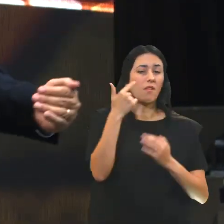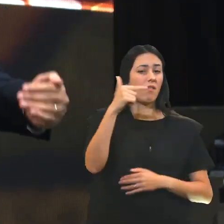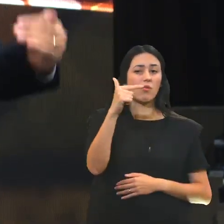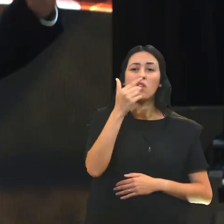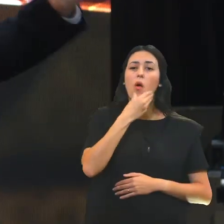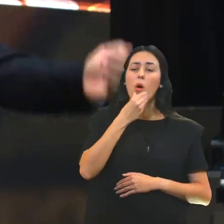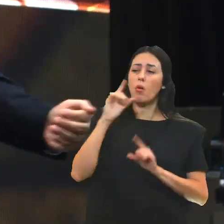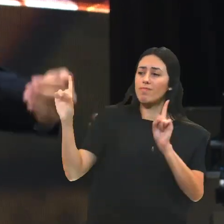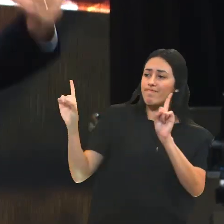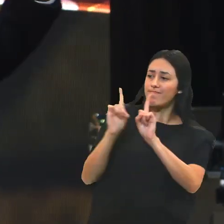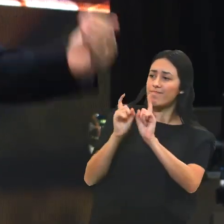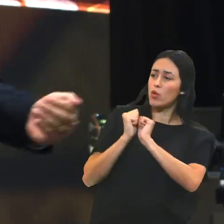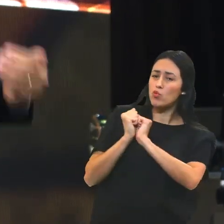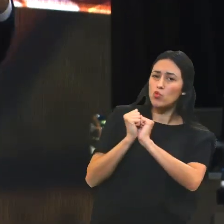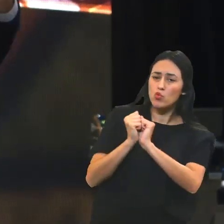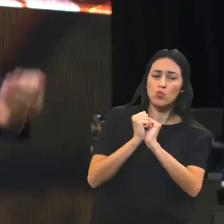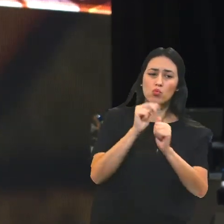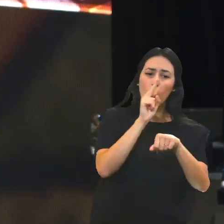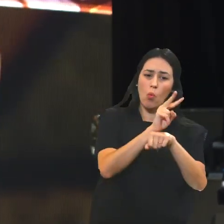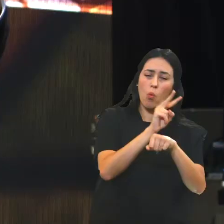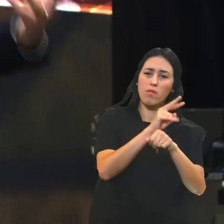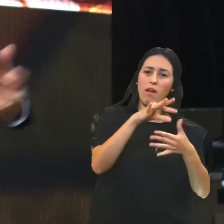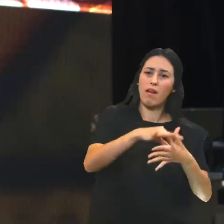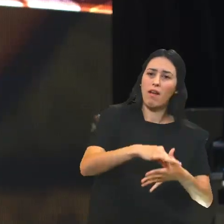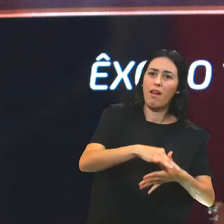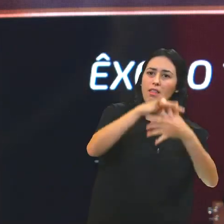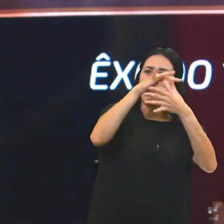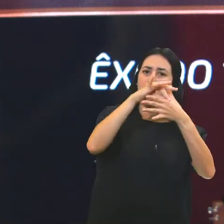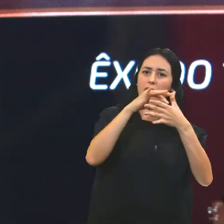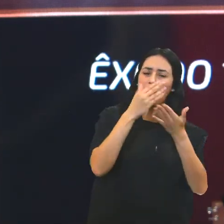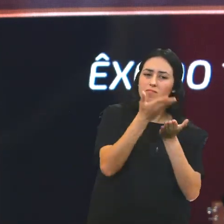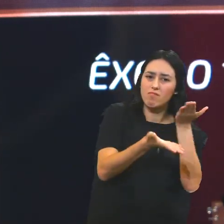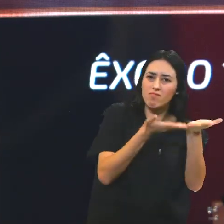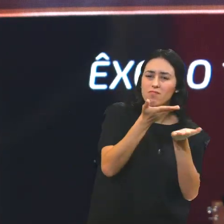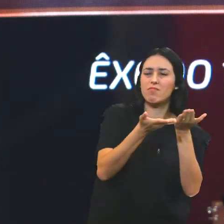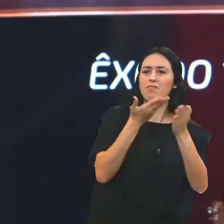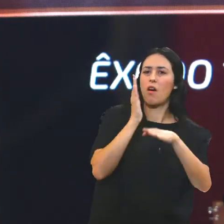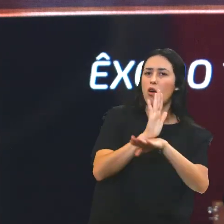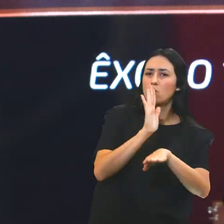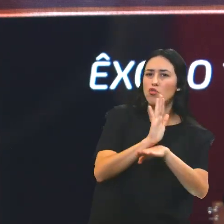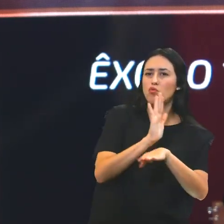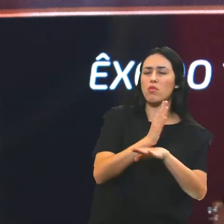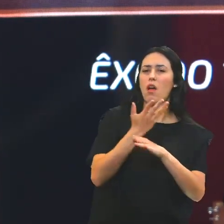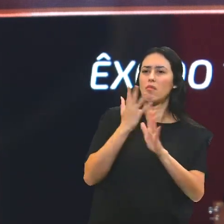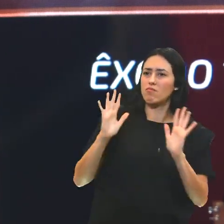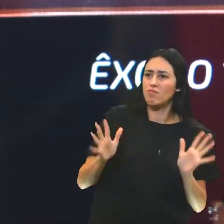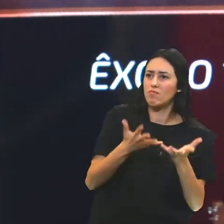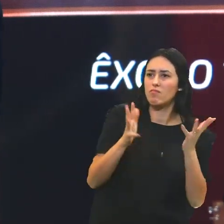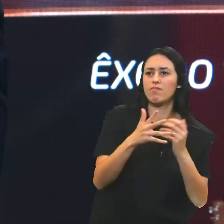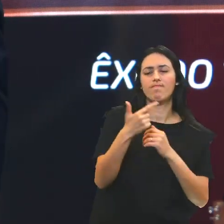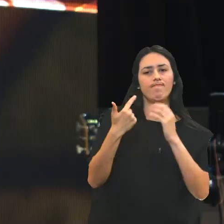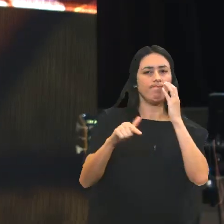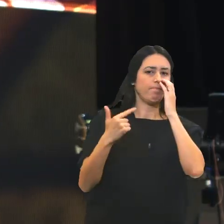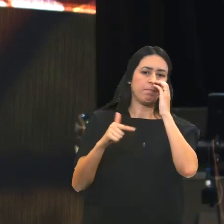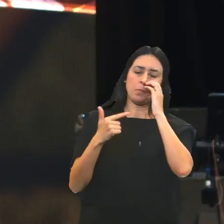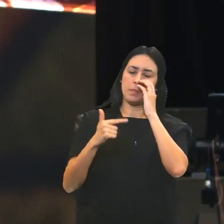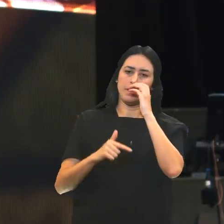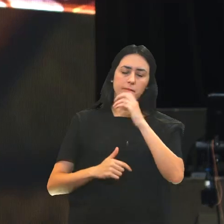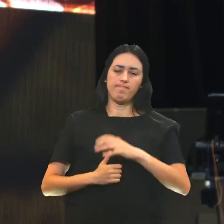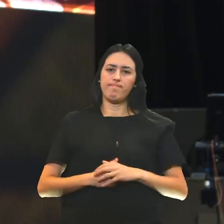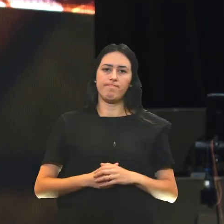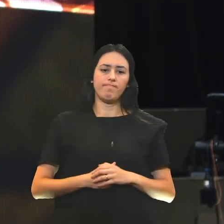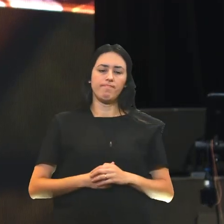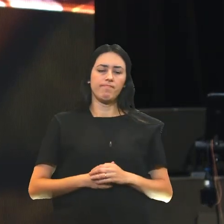seu lado para acompanhar, para cuidar, para liderar, para acolher, para confortar, para incentivar.